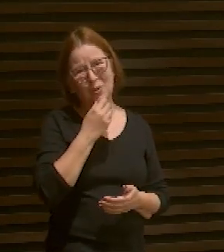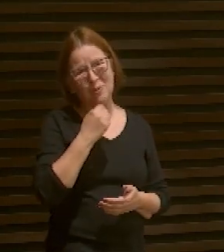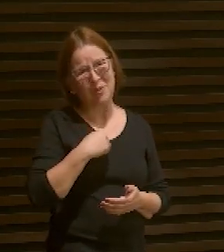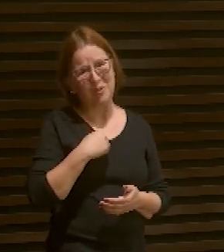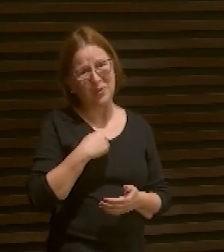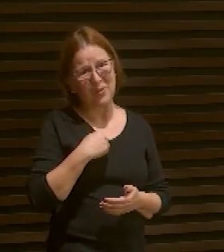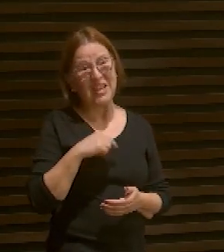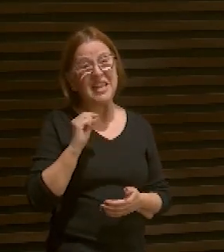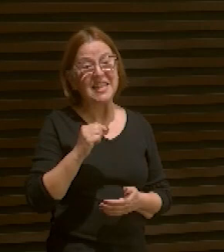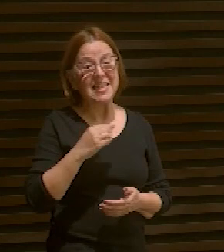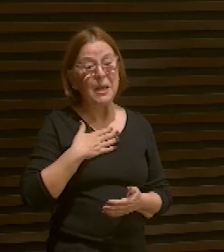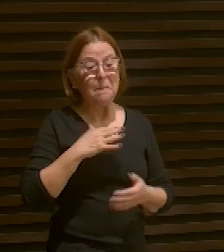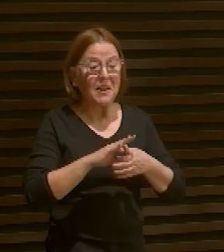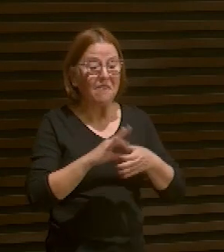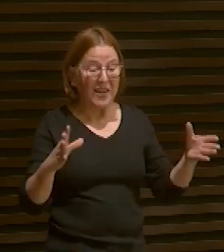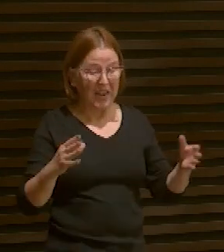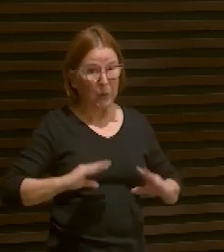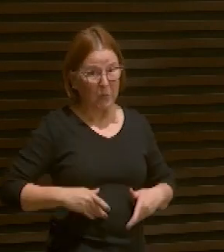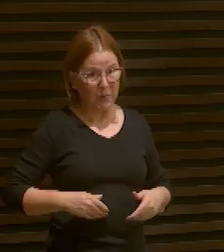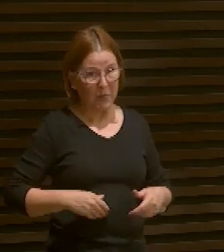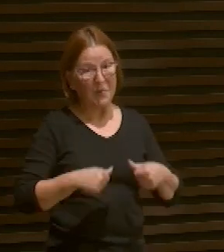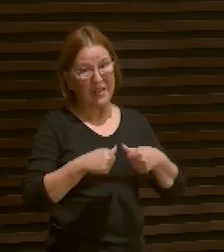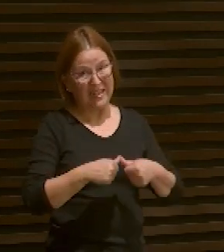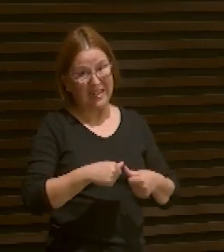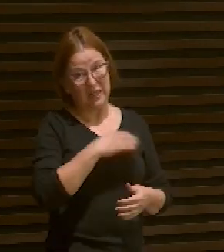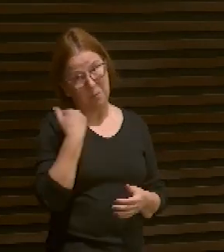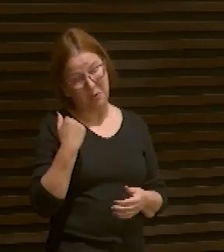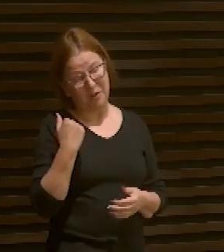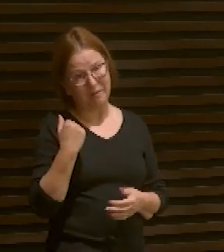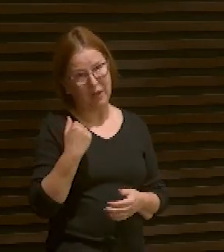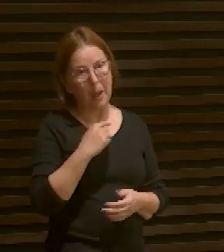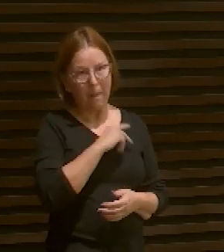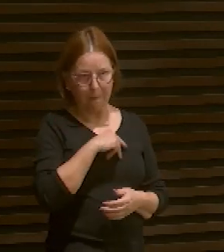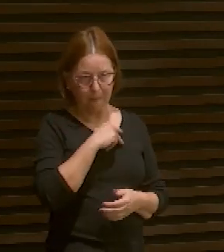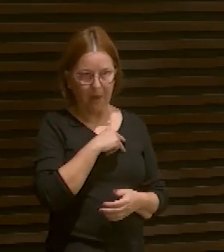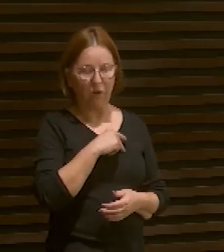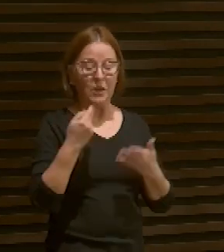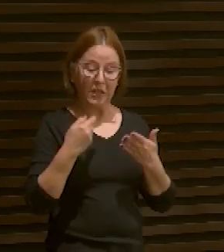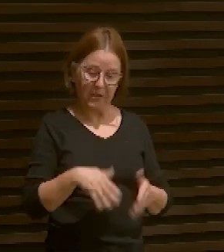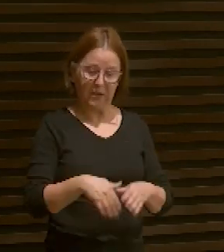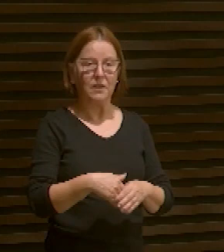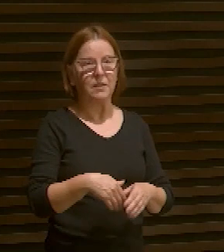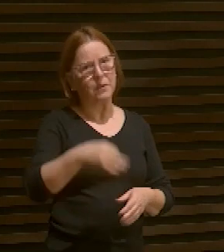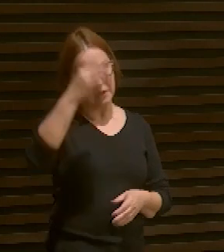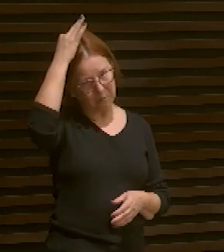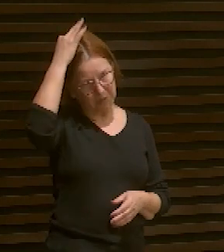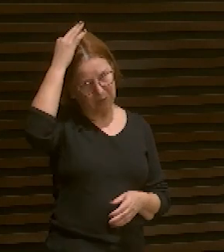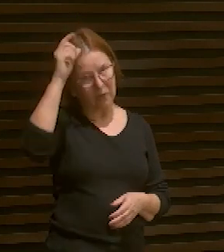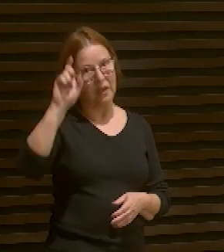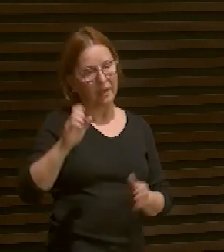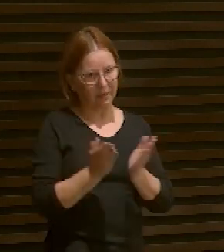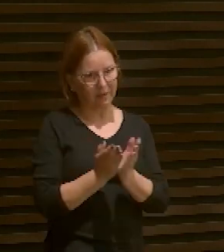do corpo desta morte? Paulo é um homem regenerado, Paulo é um homem cristão, mas ele tem